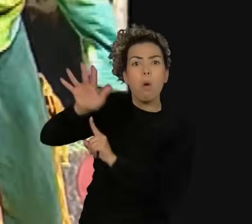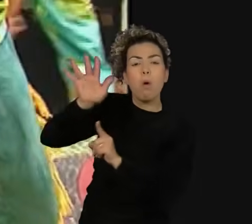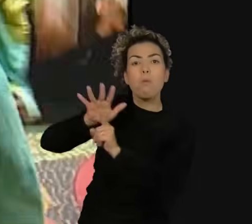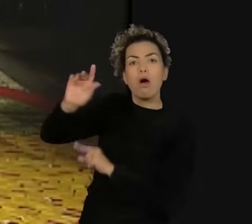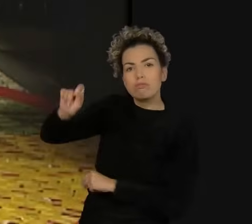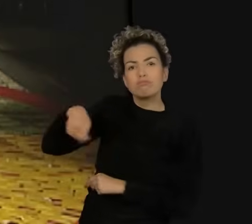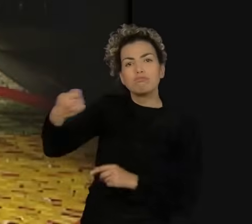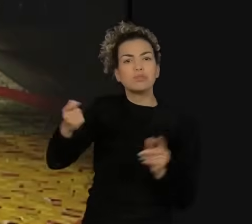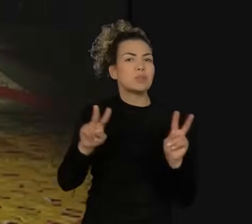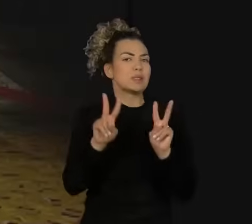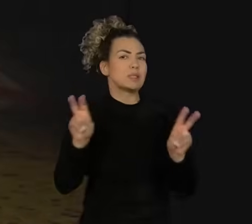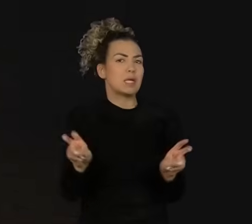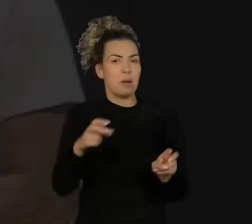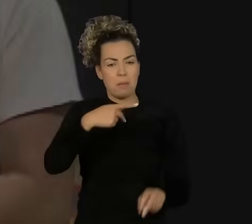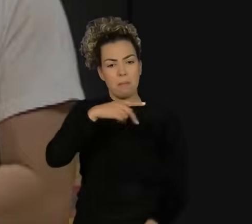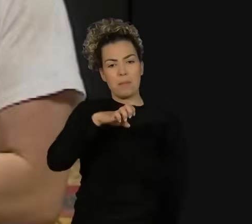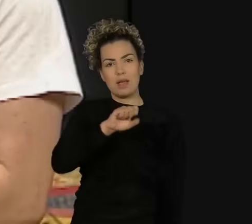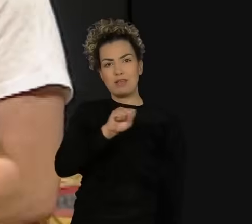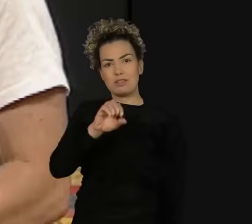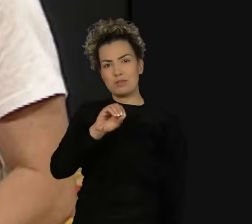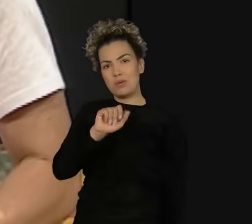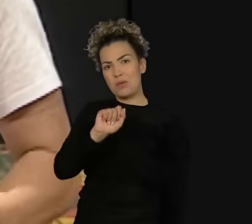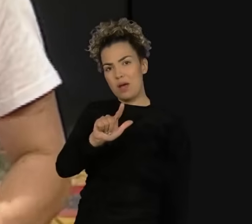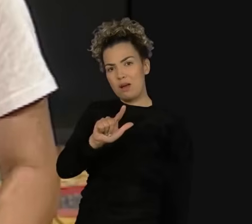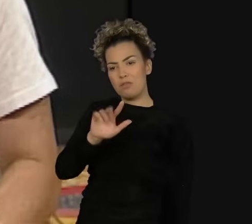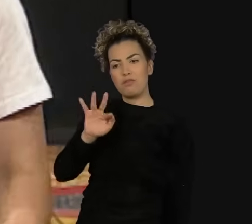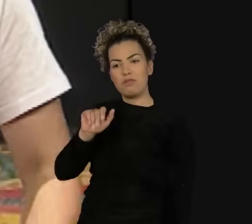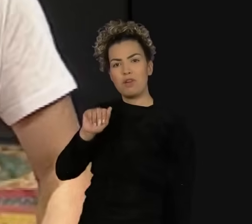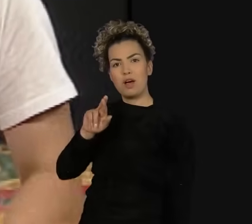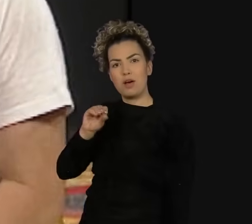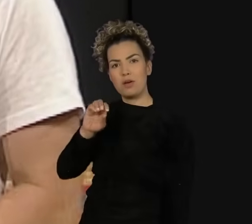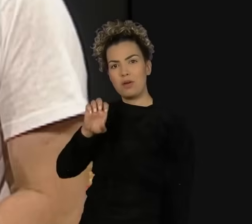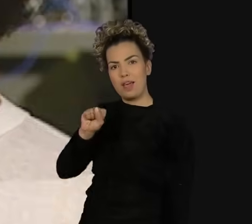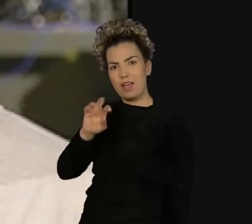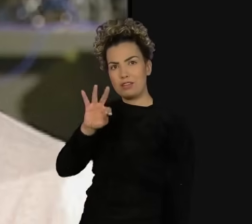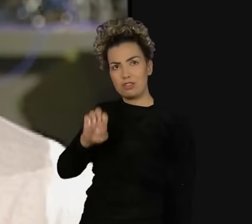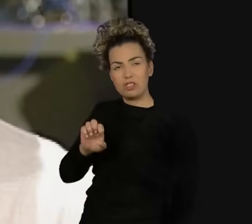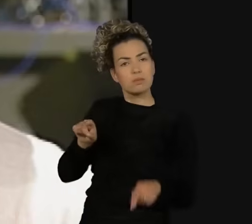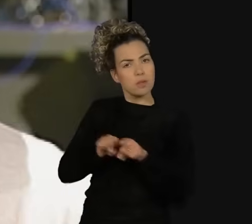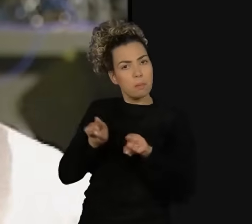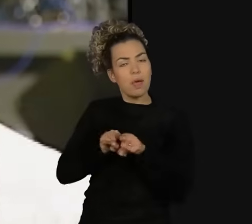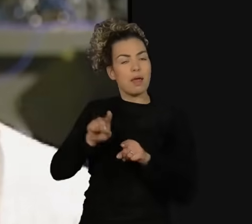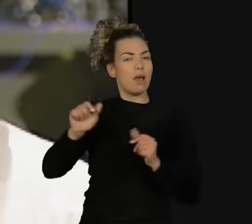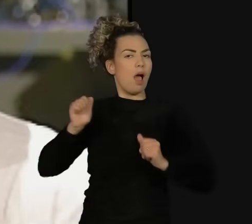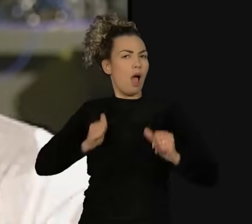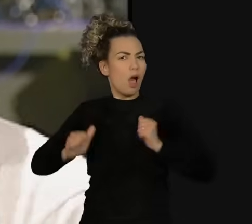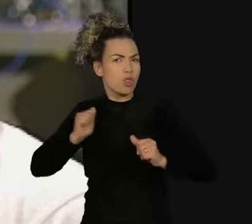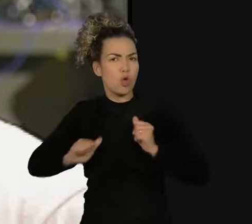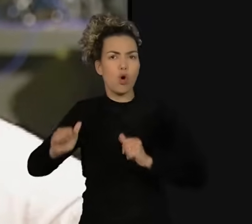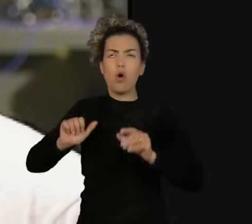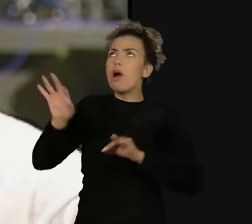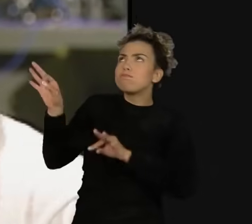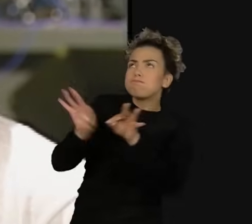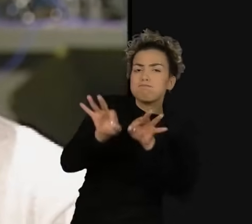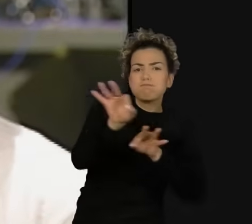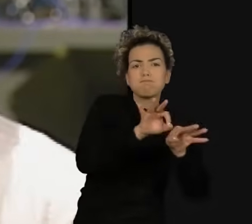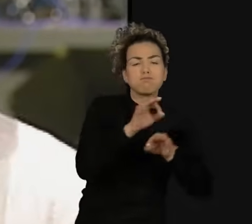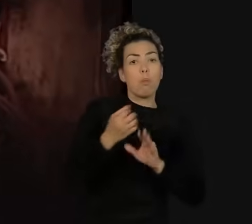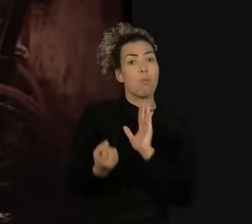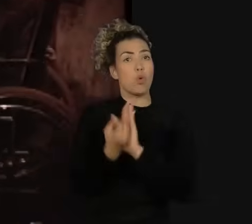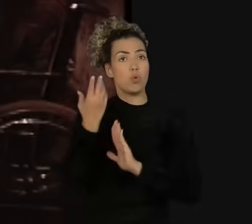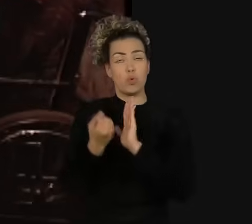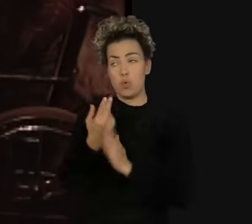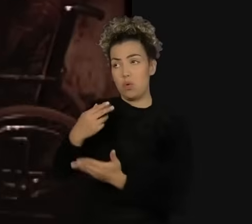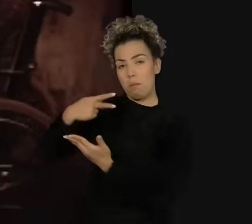Faroeste. Sob o comando do diretor, dramaturgo, cenógrafo, ator, produtor Paulo Faria,